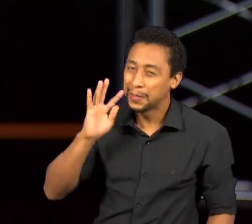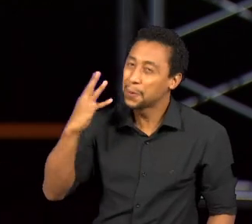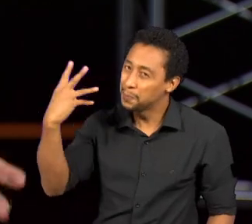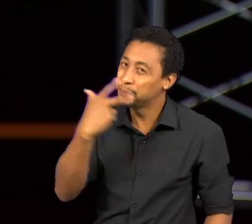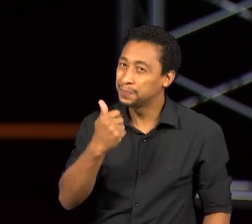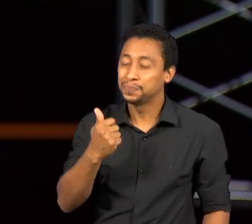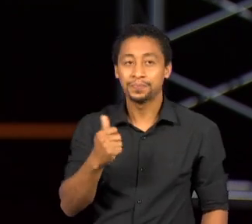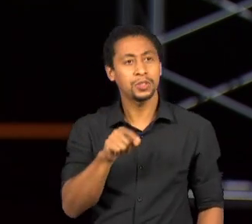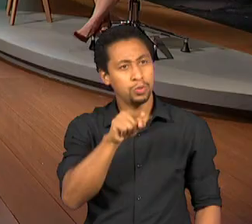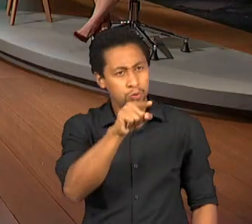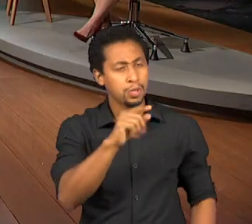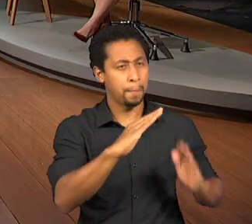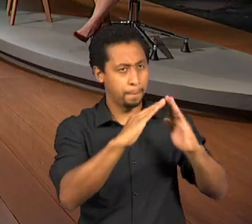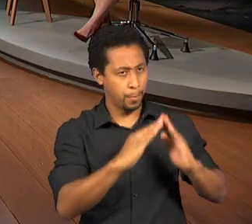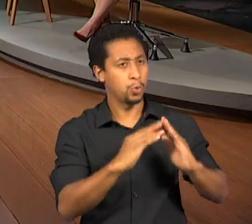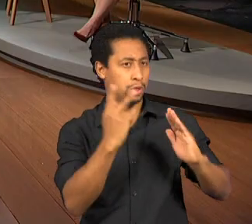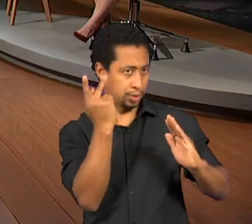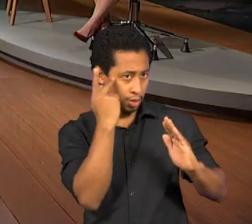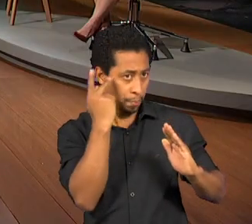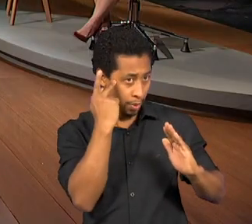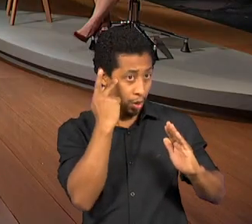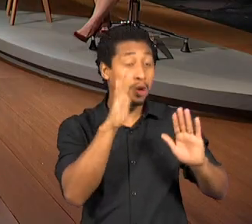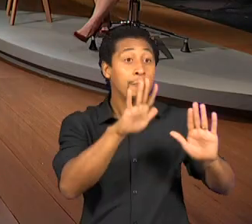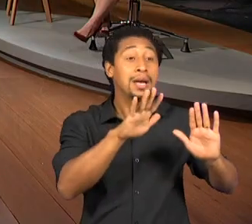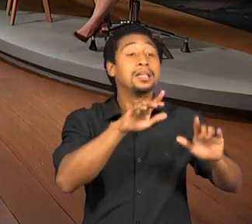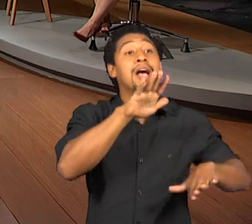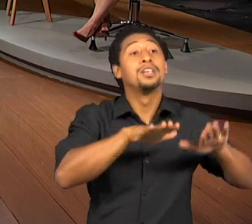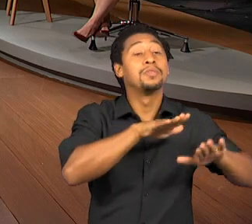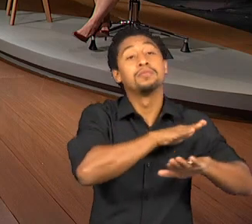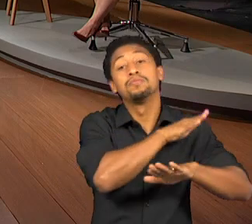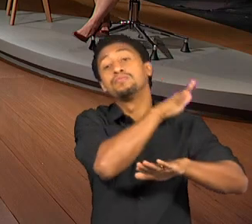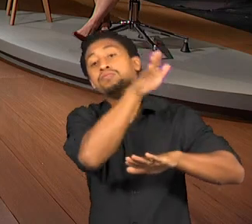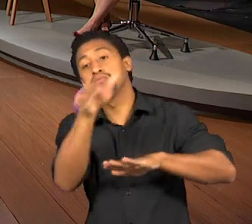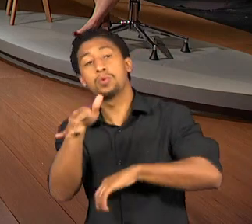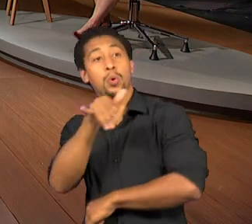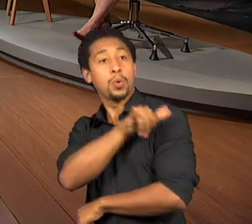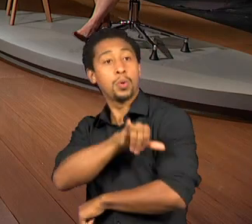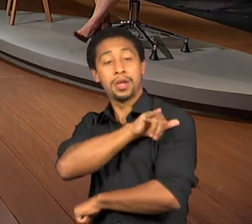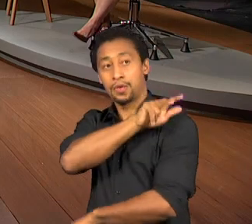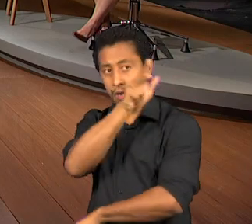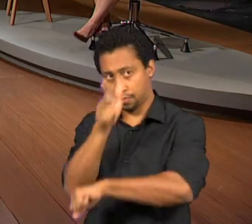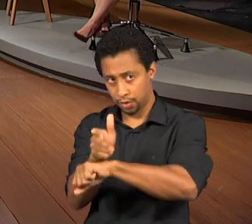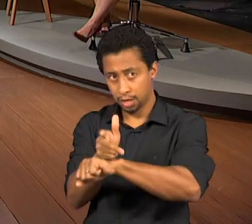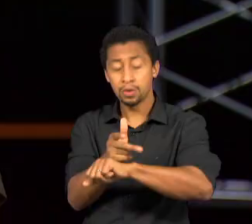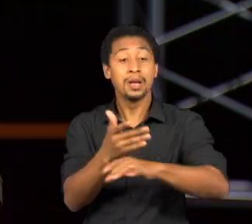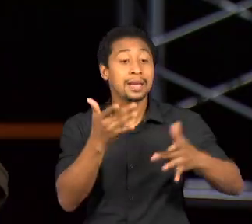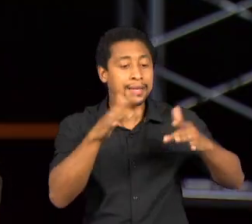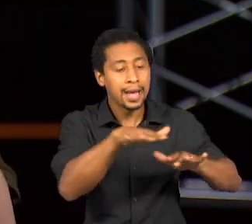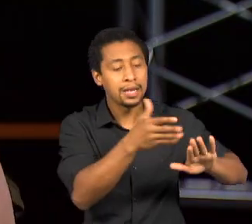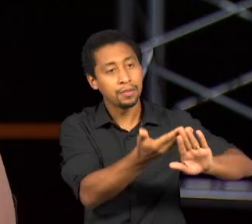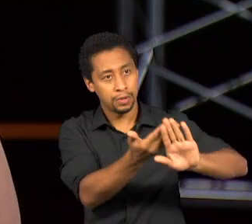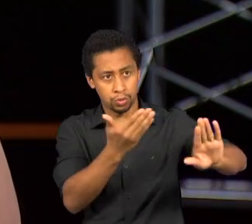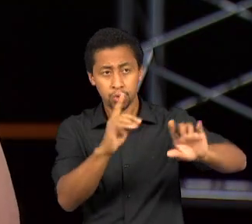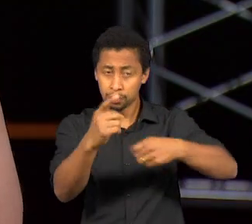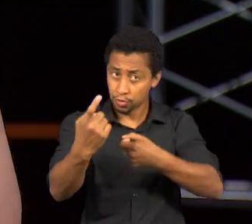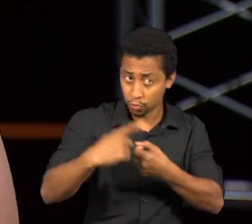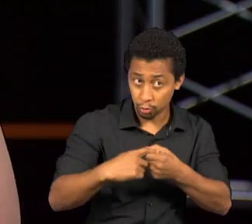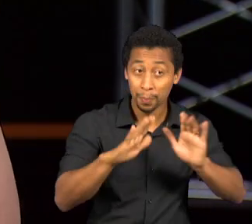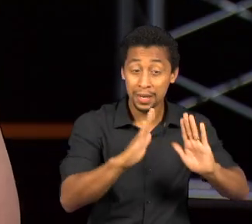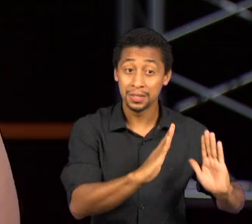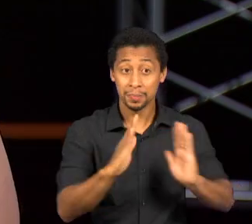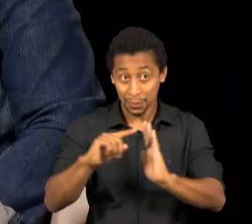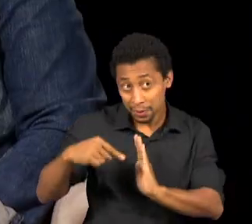período morando em São Paulo e gravando no Rio de Janeiro, né? E ficou afastada dos palcos, né? Mas depois voltou. Vamos falar um pouquinho sobre isso no